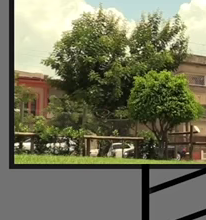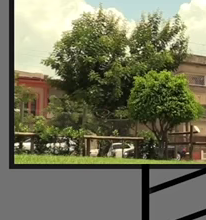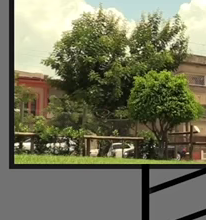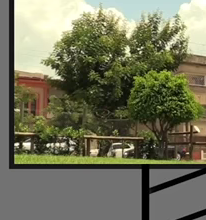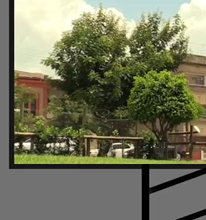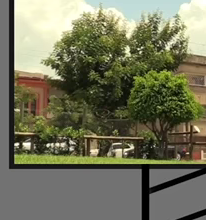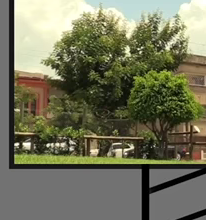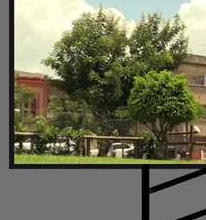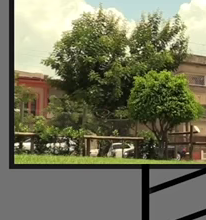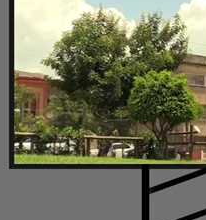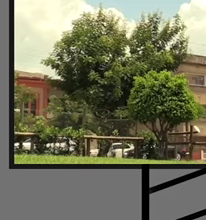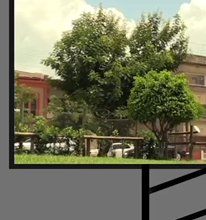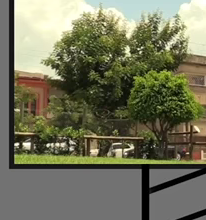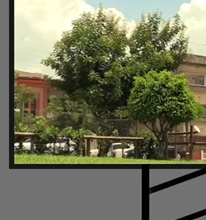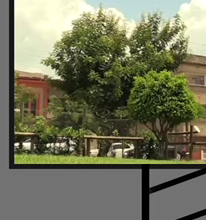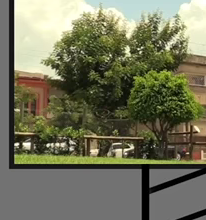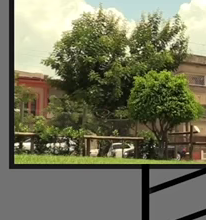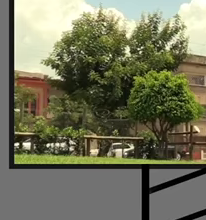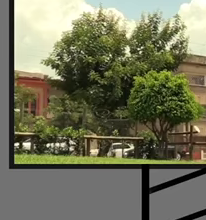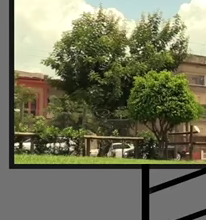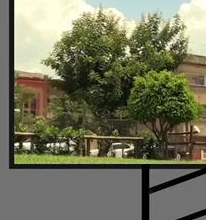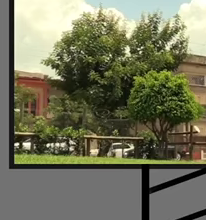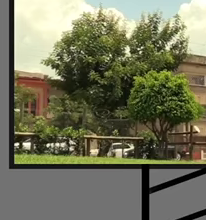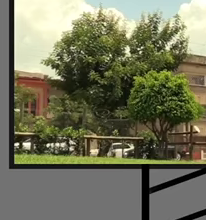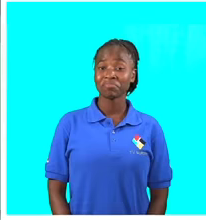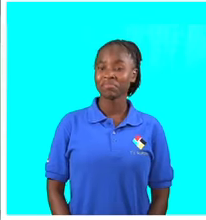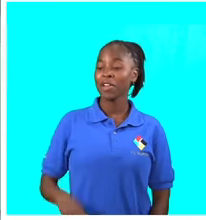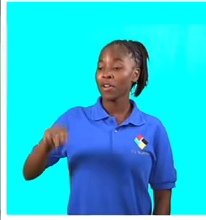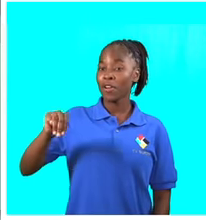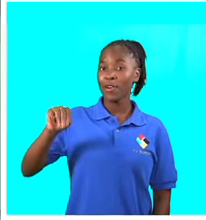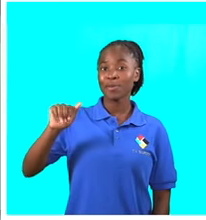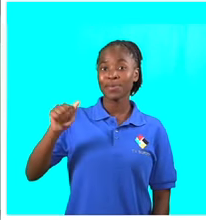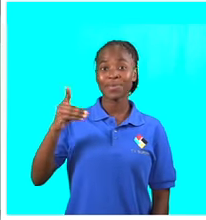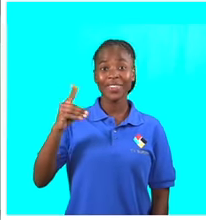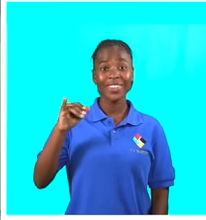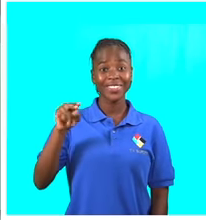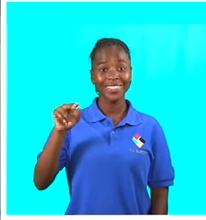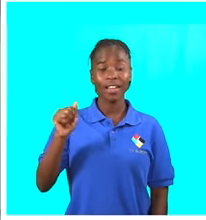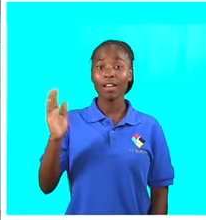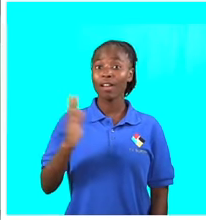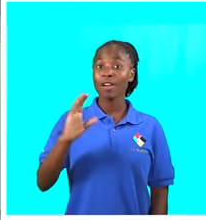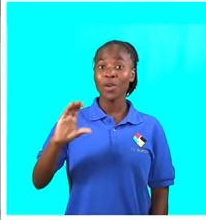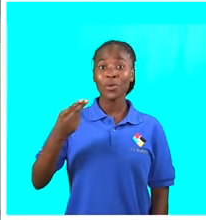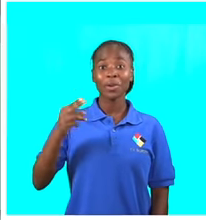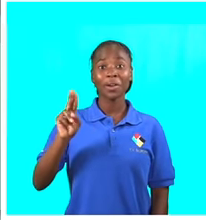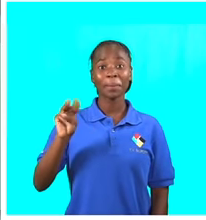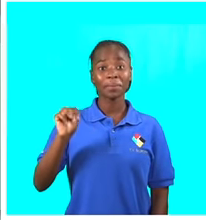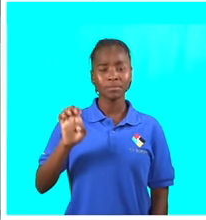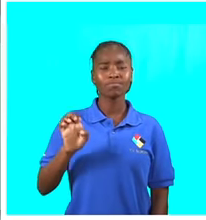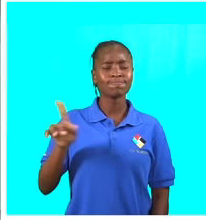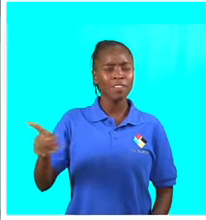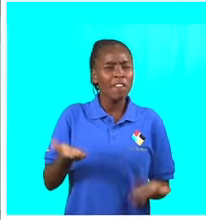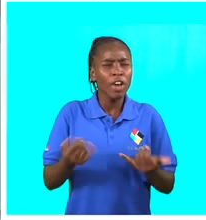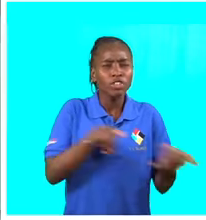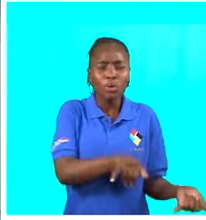Acompanhe a reportagem da Lisete Vieira. Um exemplo de perseverança. Madina Shumi é